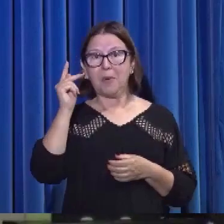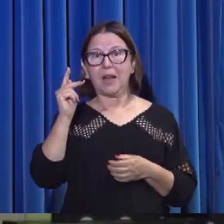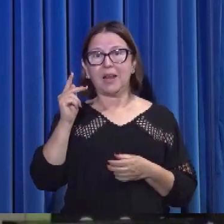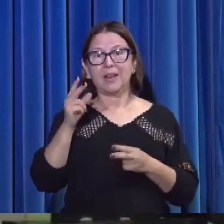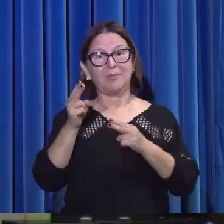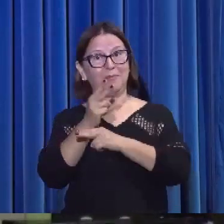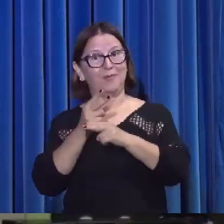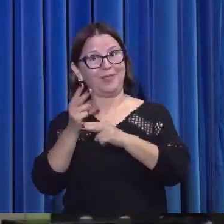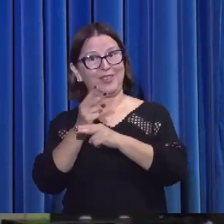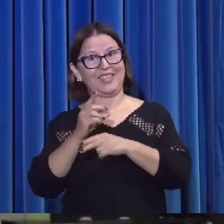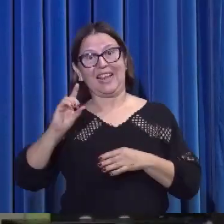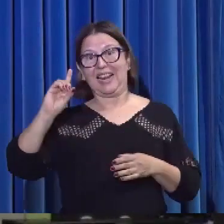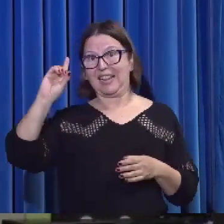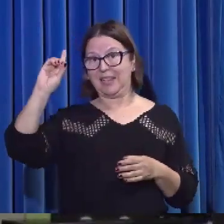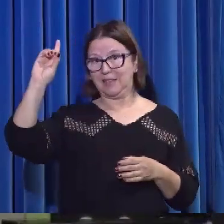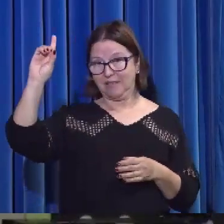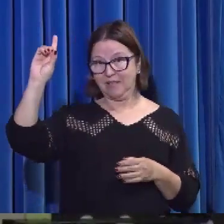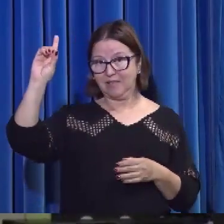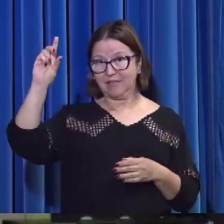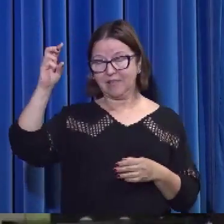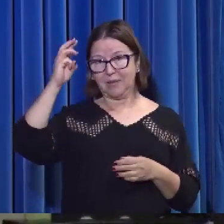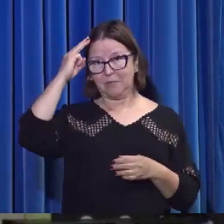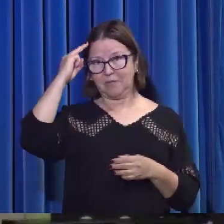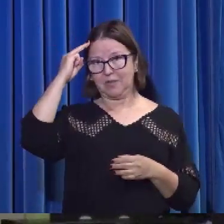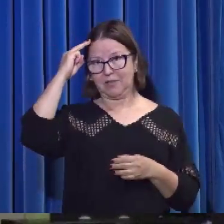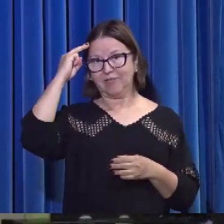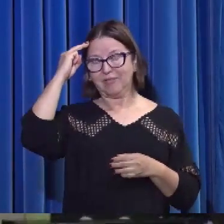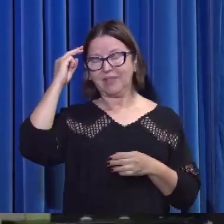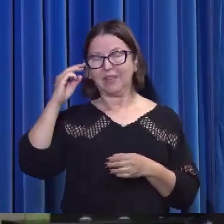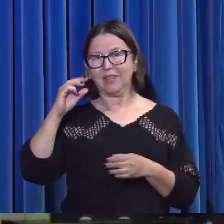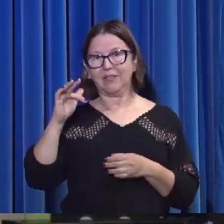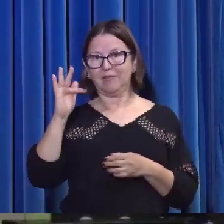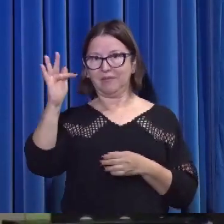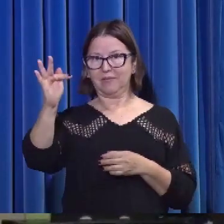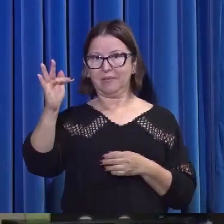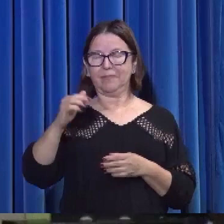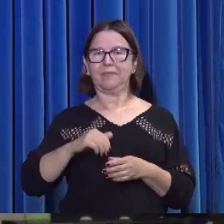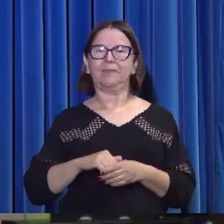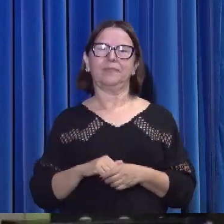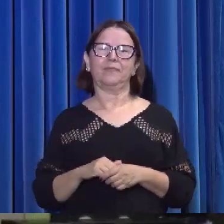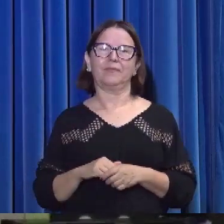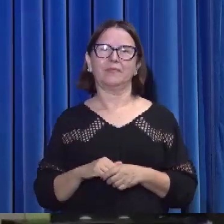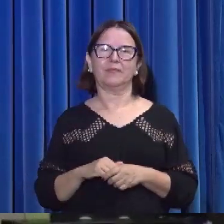profeta Isaías chega a dizer que foi para a minha paz que estive eu em grande amargura.